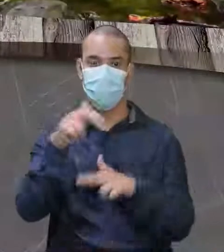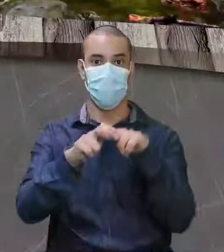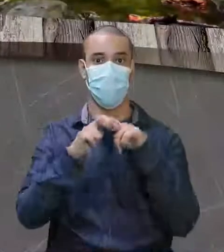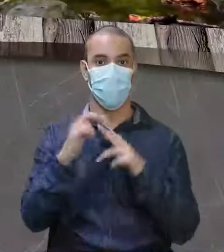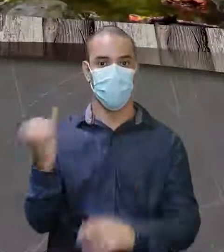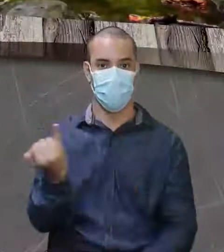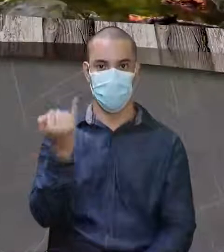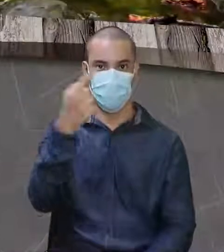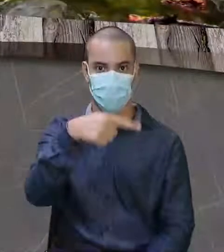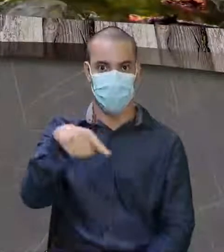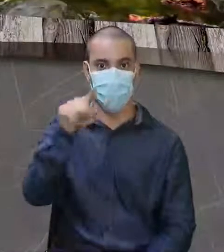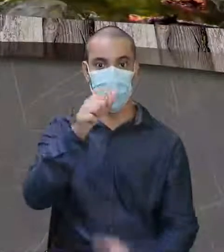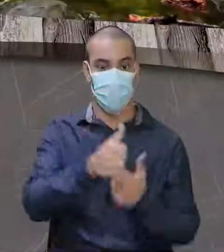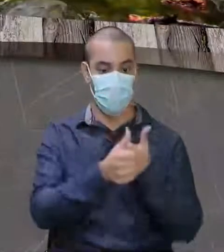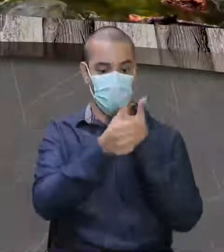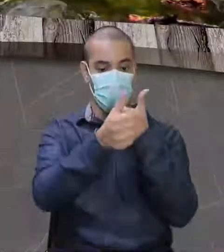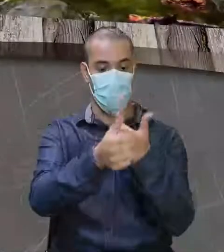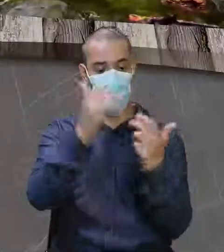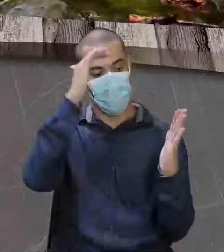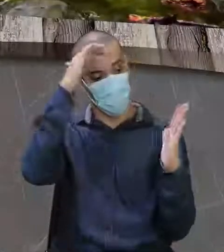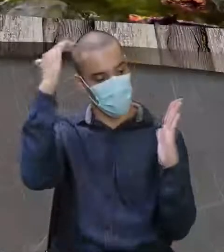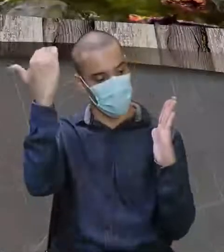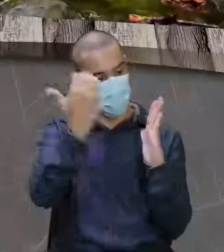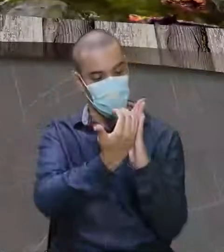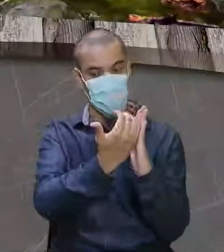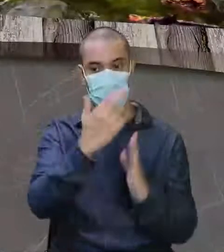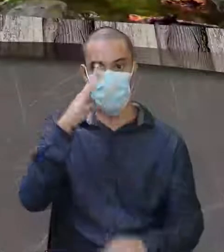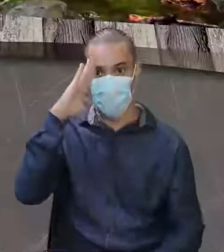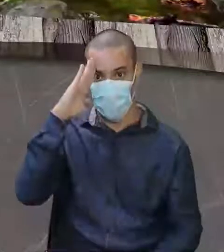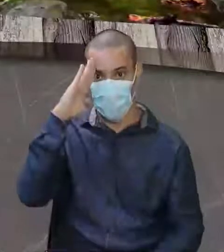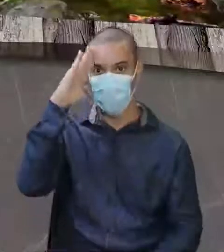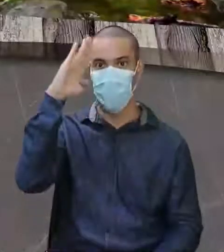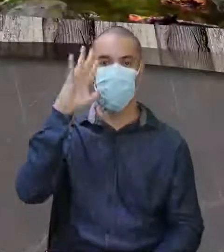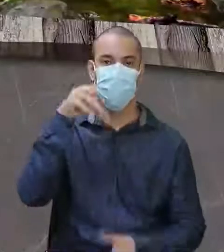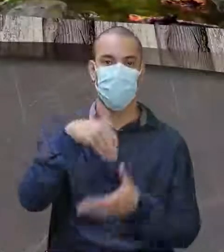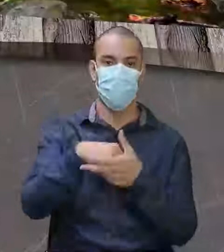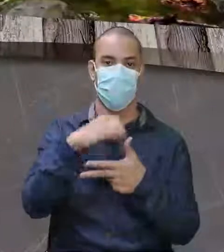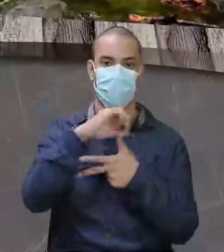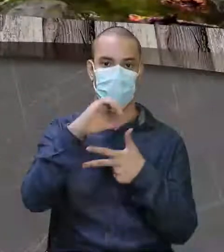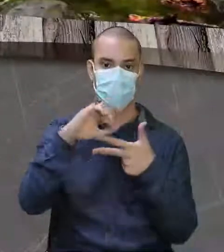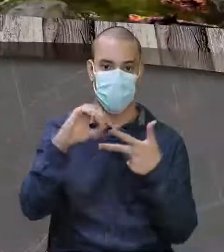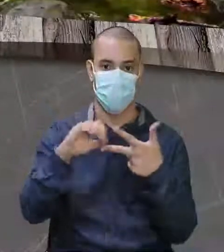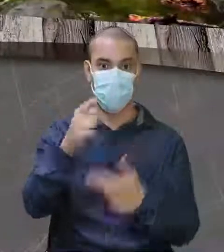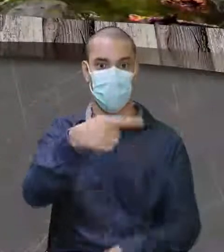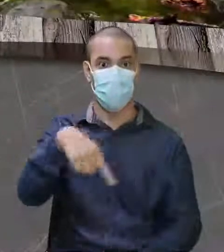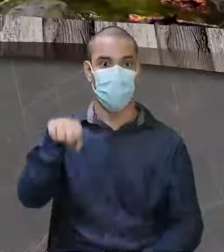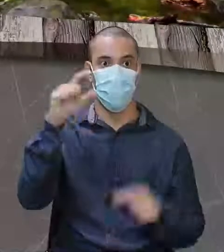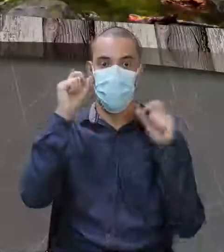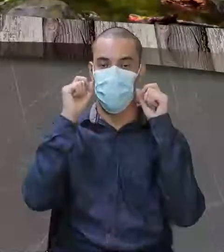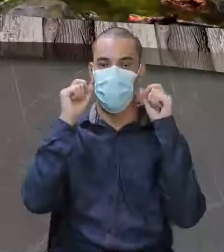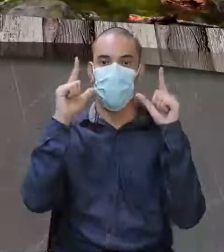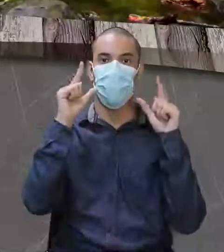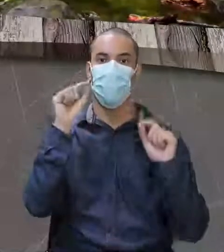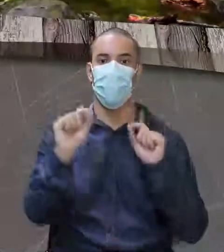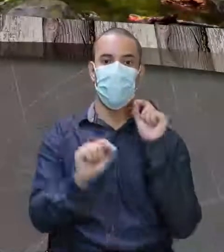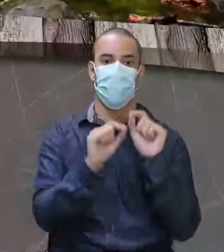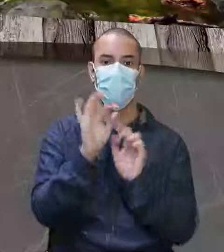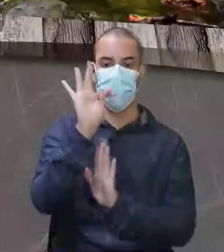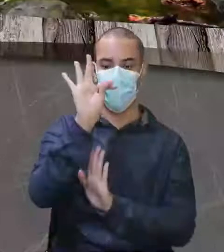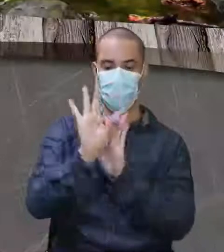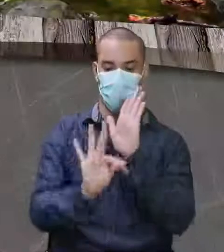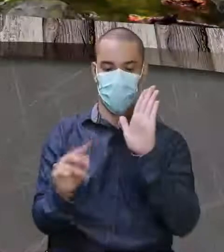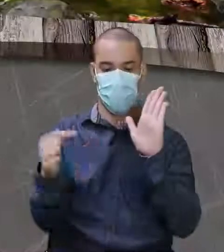importante você seguir, principalmente no que diz respeito ao Enem, você se ligar no que está no texto